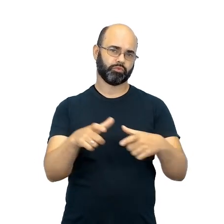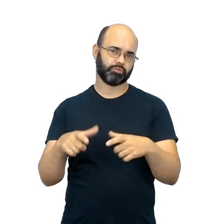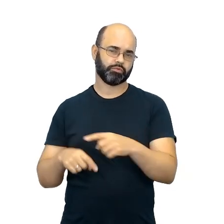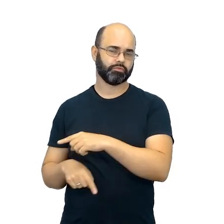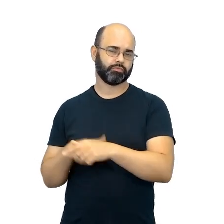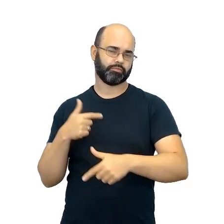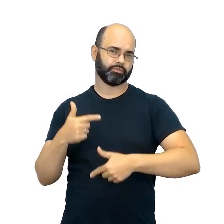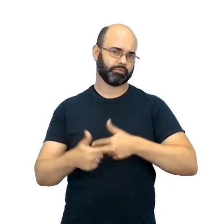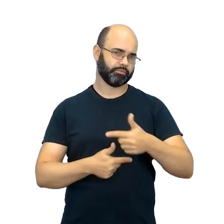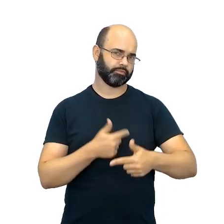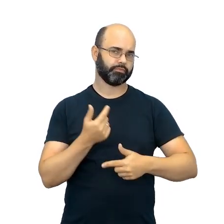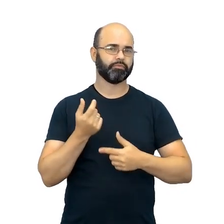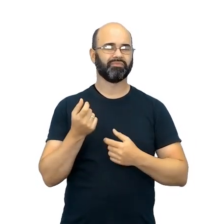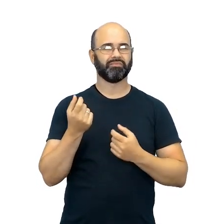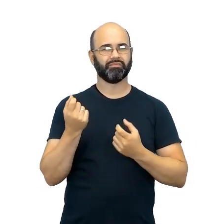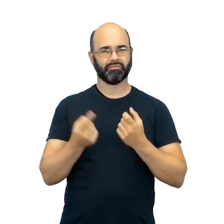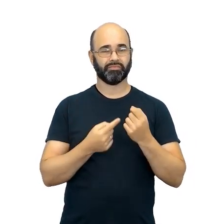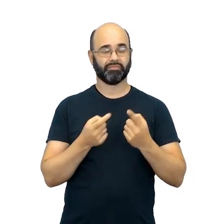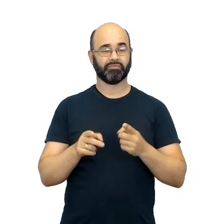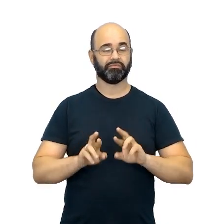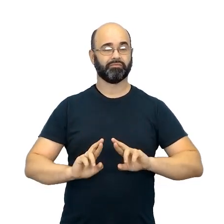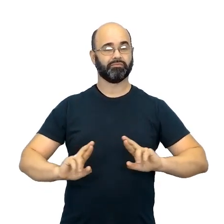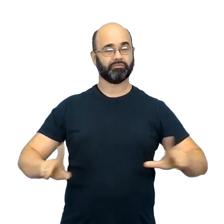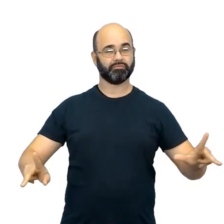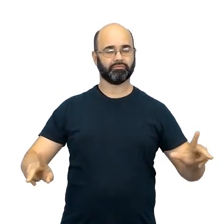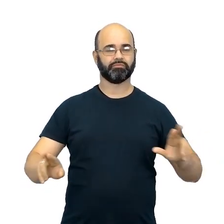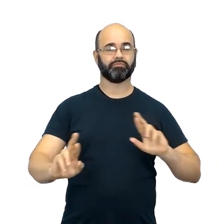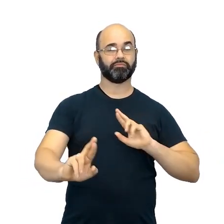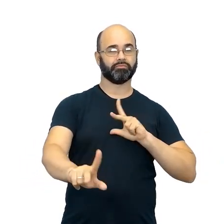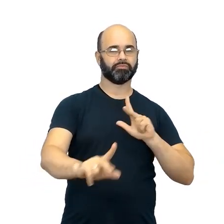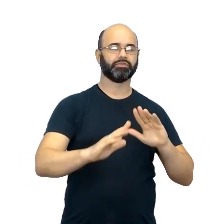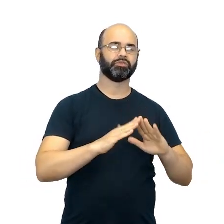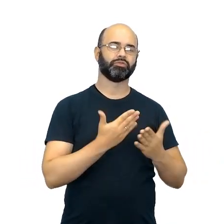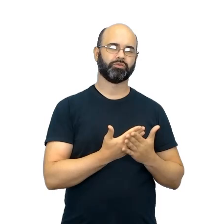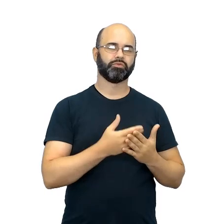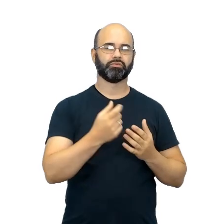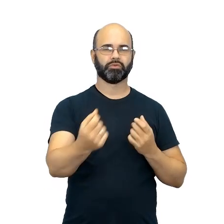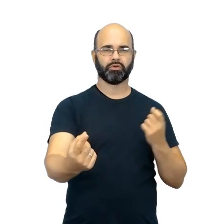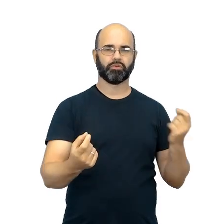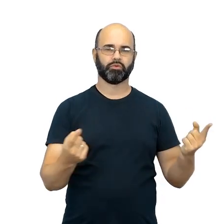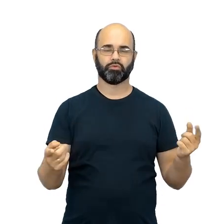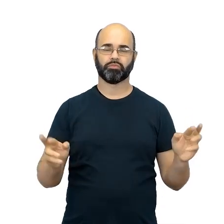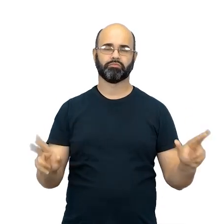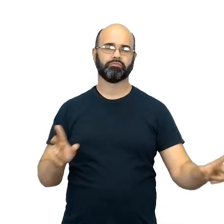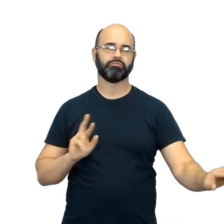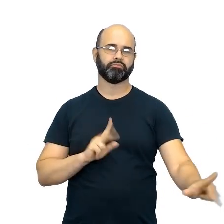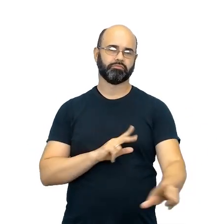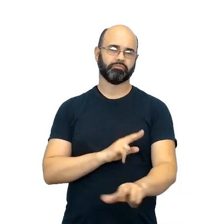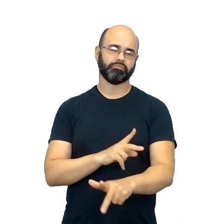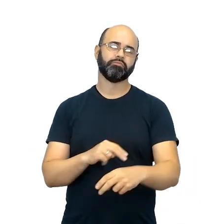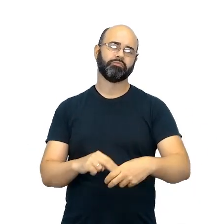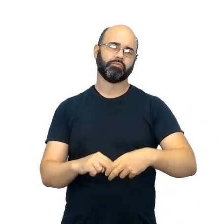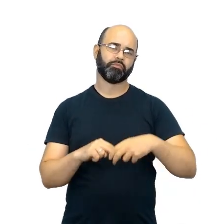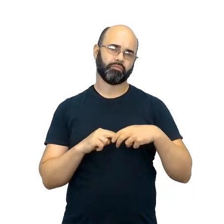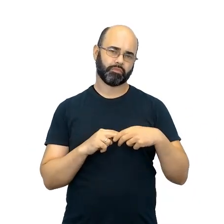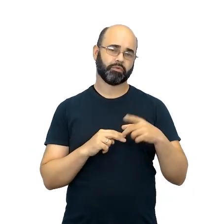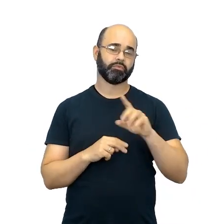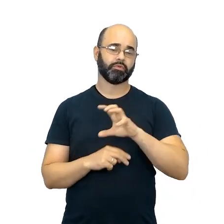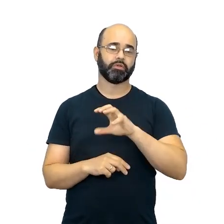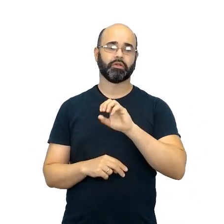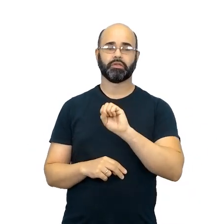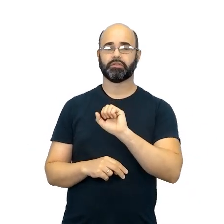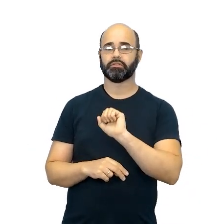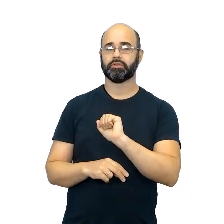cientistas que são tão distantes do real, e por isso mesmo achamos importante discutir esse aspecto na SA1,